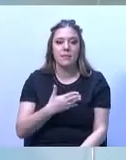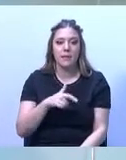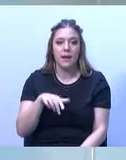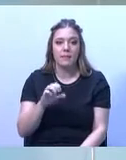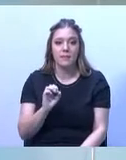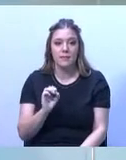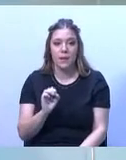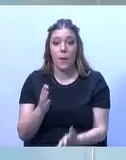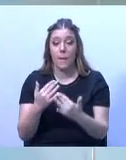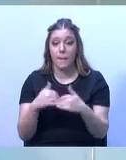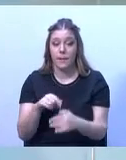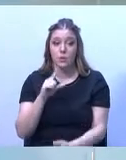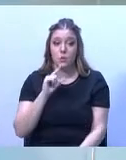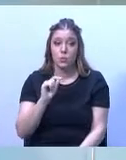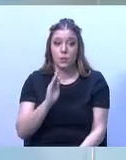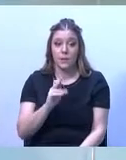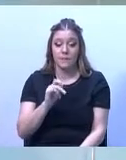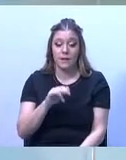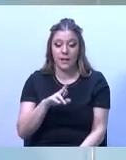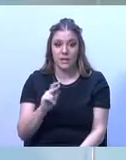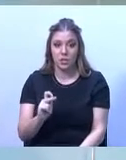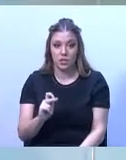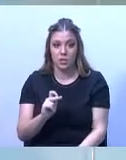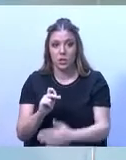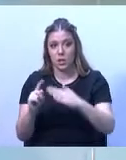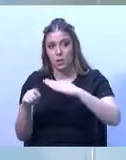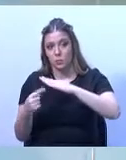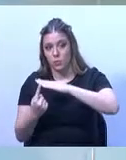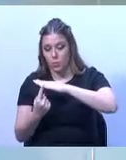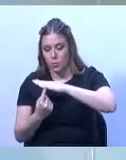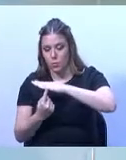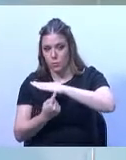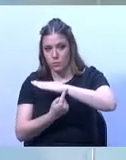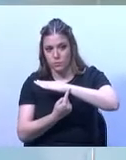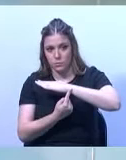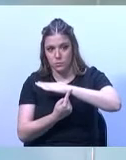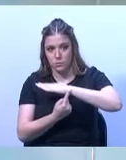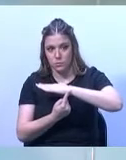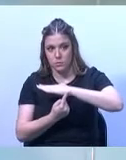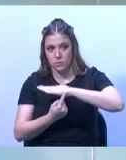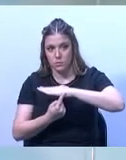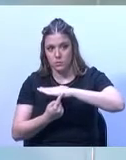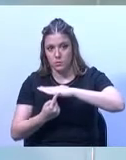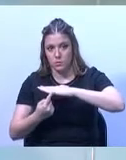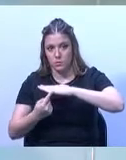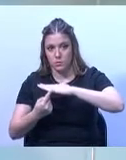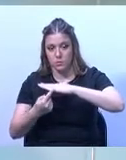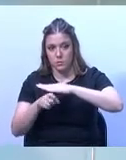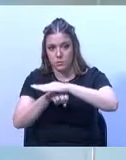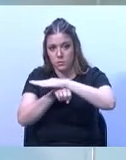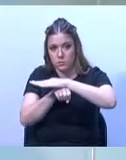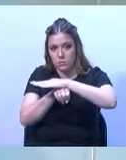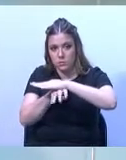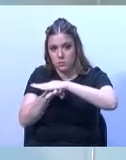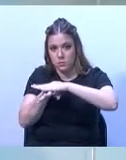corretamente, em termos anatómicos, chama-se de fáscia, que depois percorre para o pé, portanto, abre em leque, e que faz